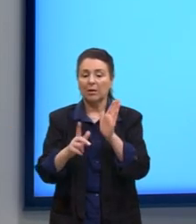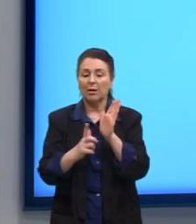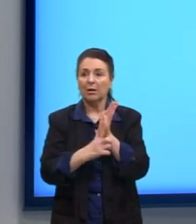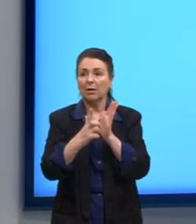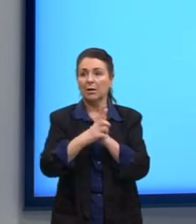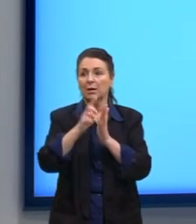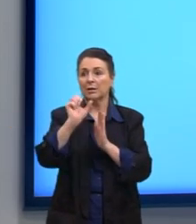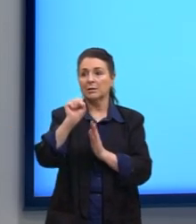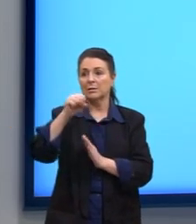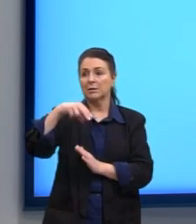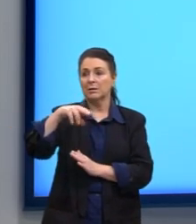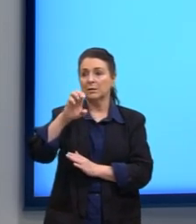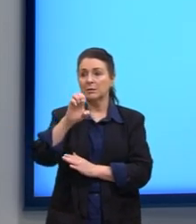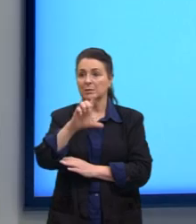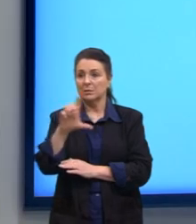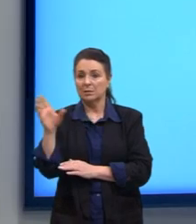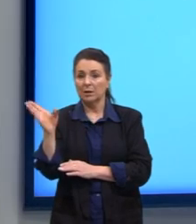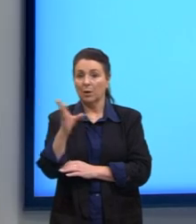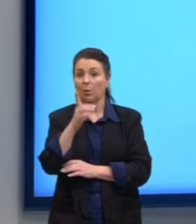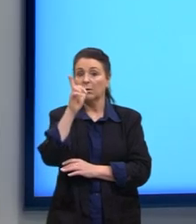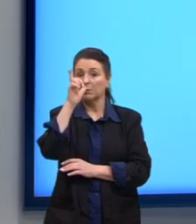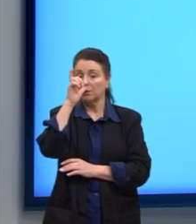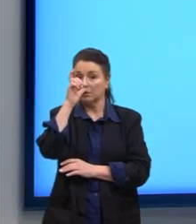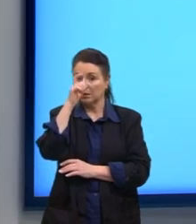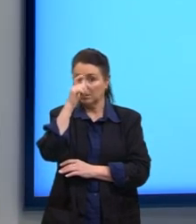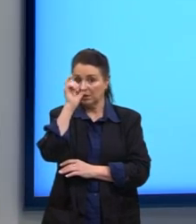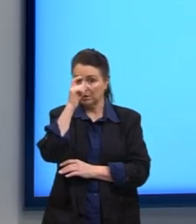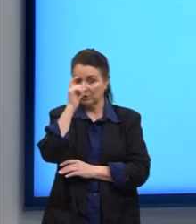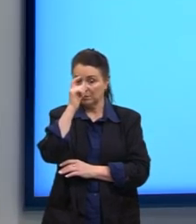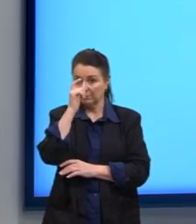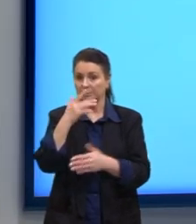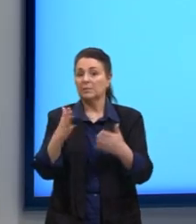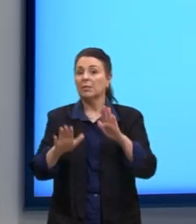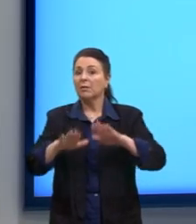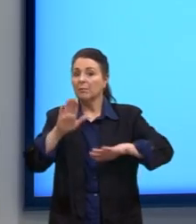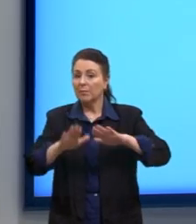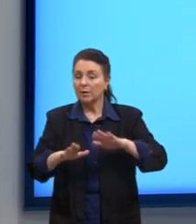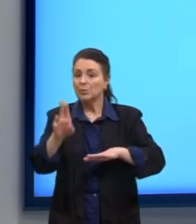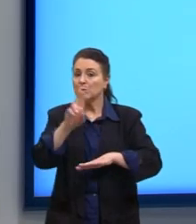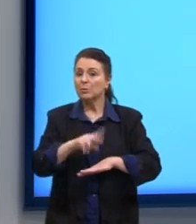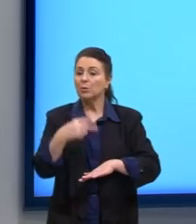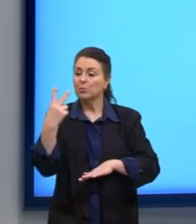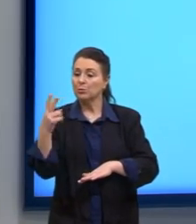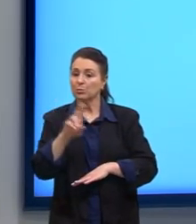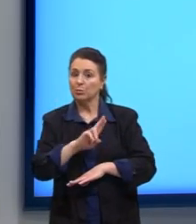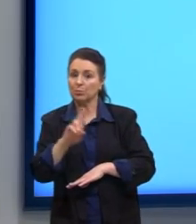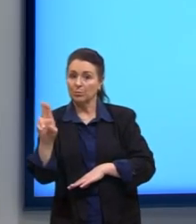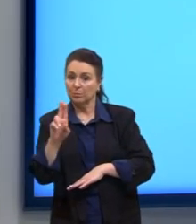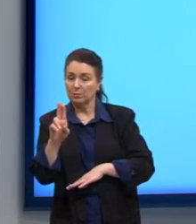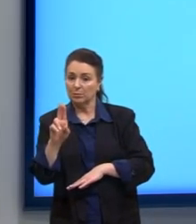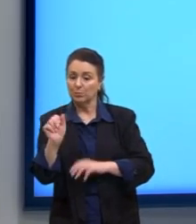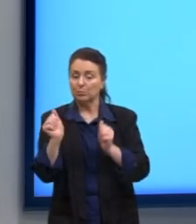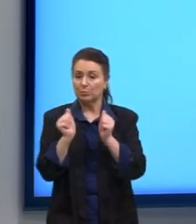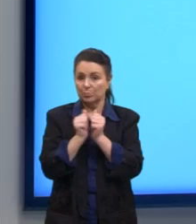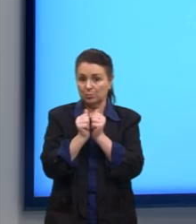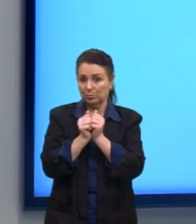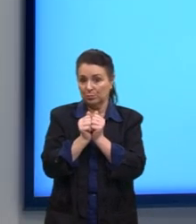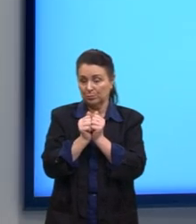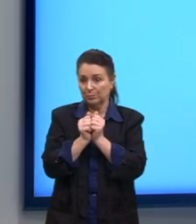lei de snell Descartes Às vezes a gente vê somente como Às vezes a gente vê como os dois né juntos